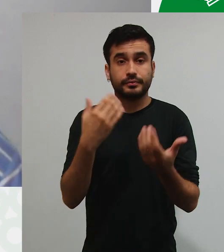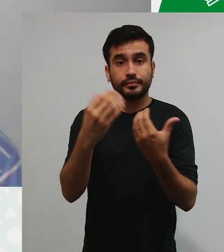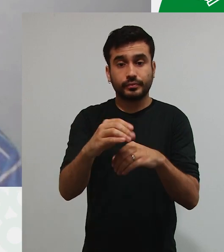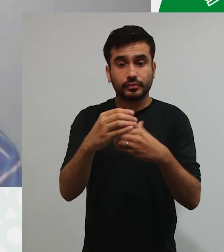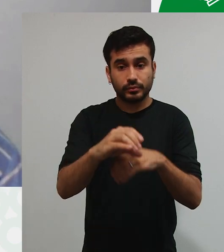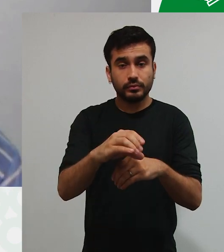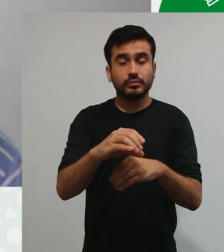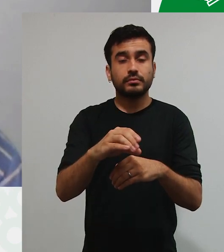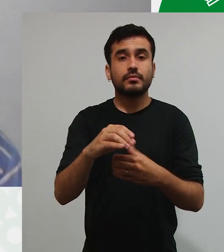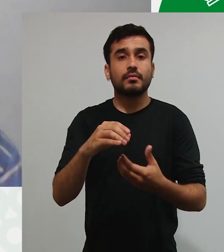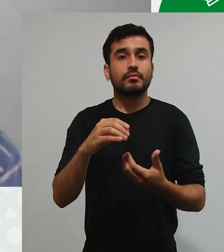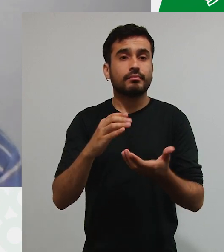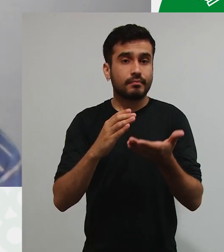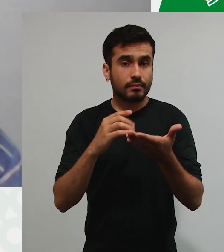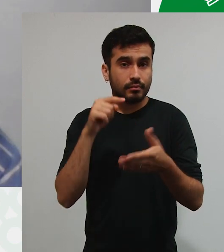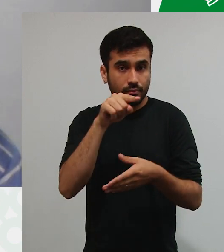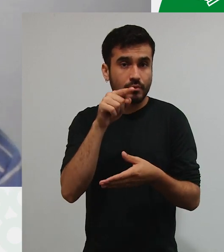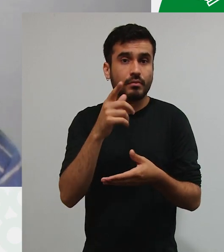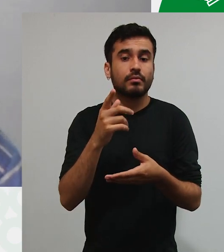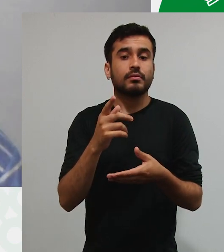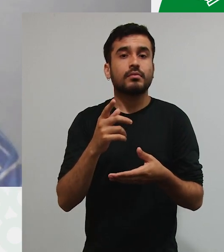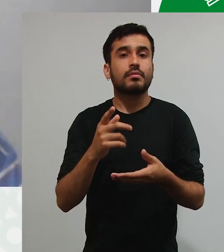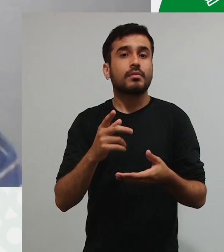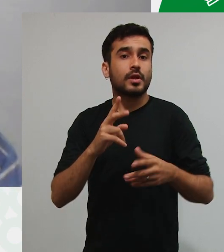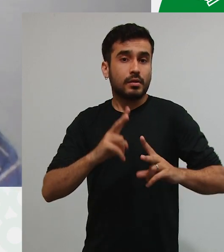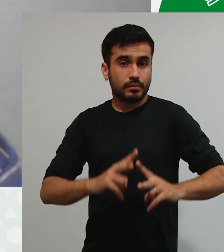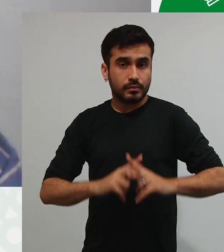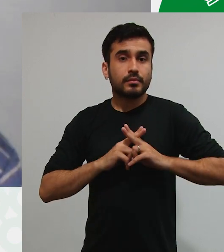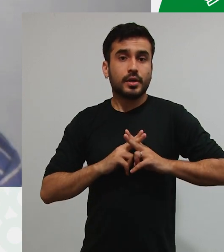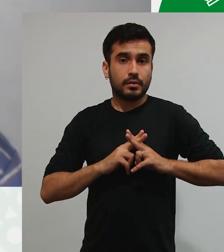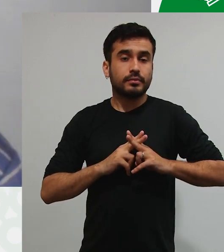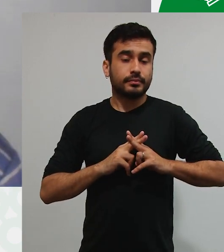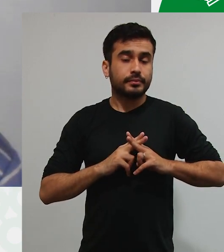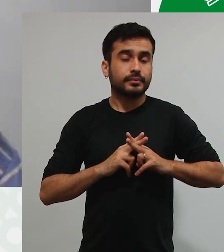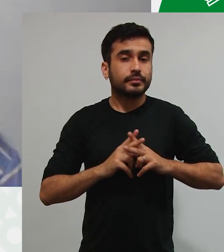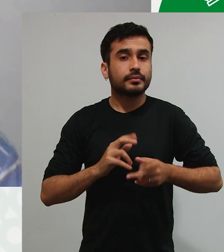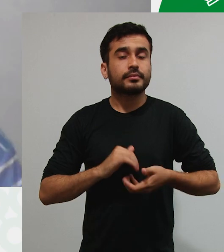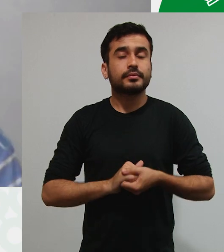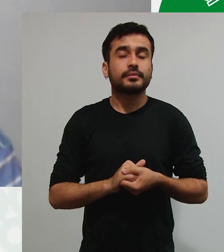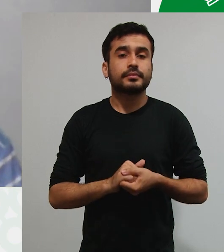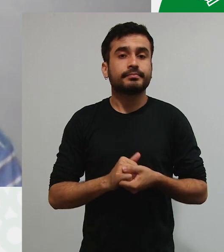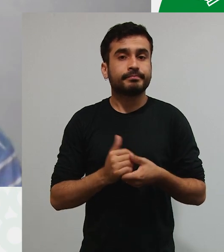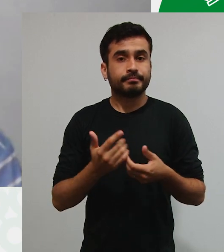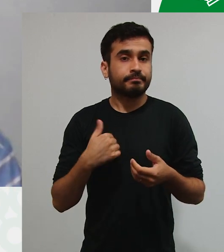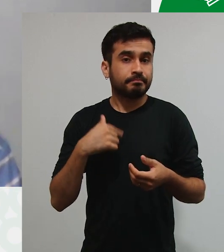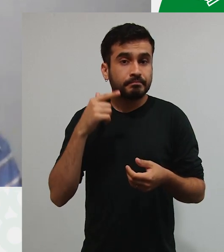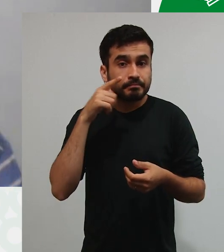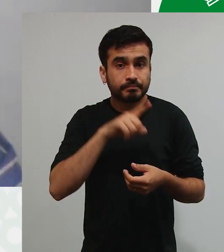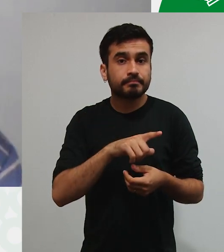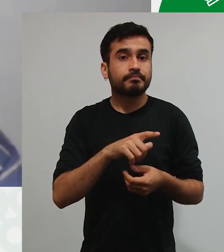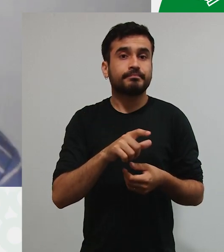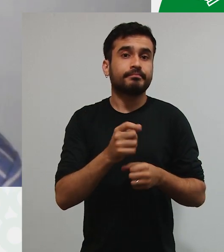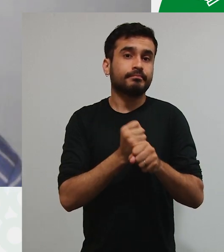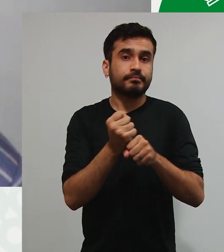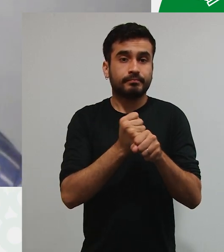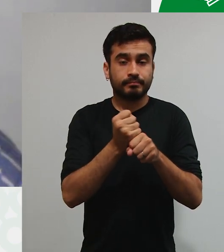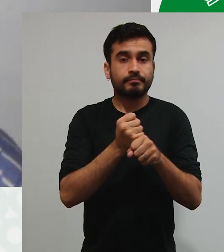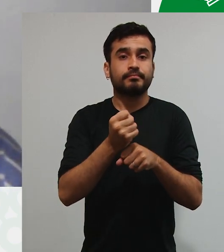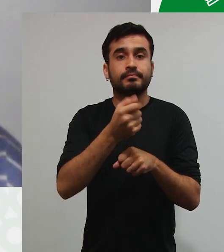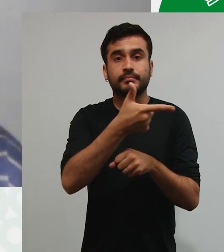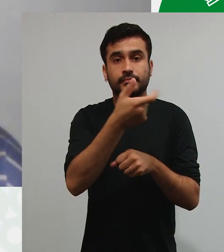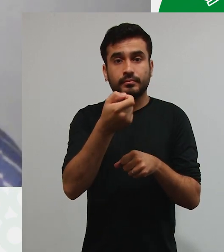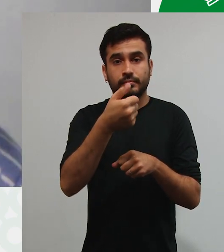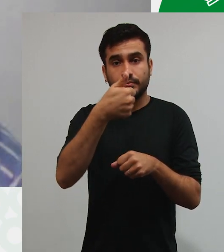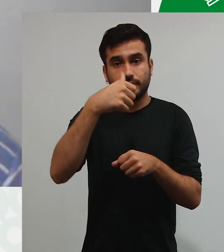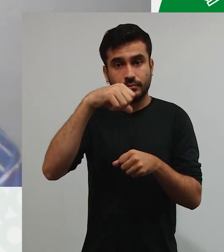Federal de Rondônia e assumo em 2019, deixando, então, pedindo vacância